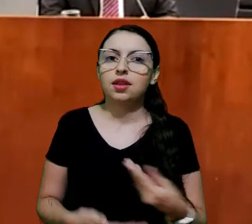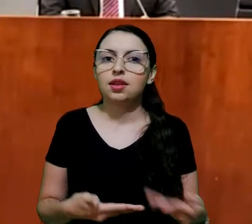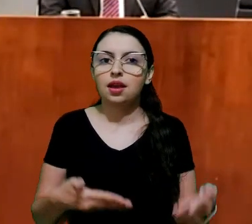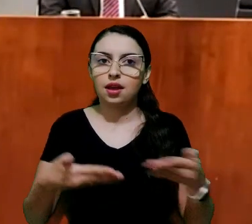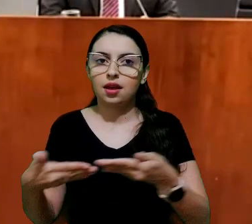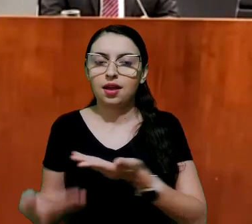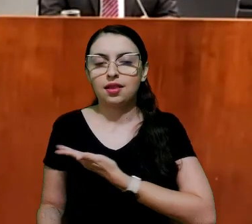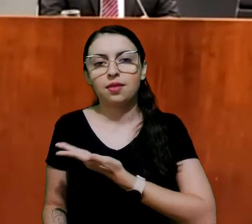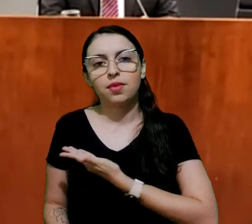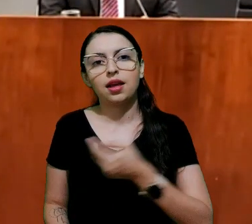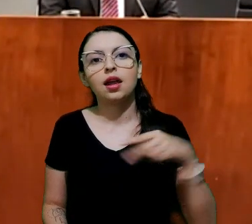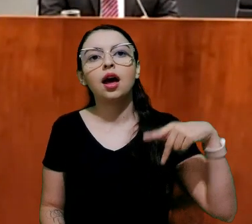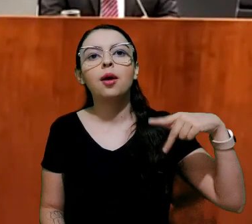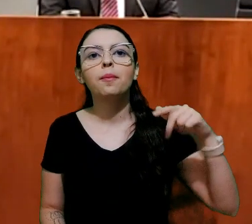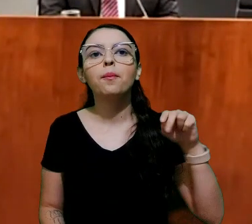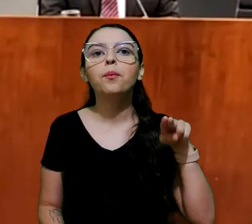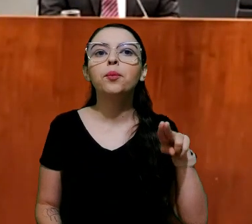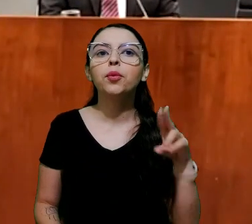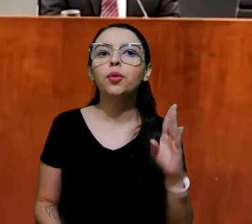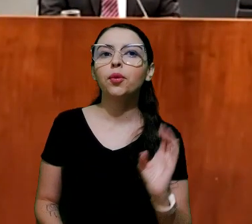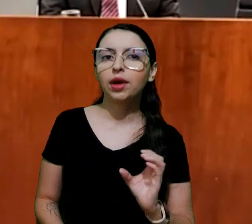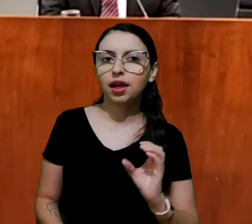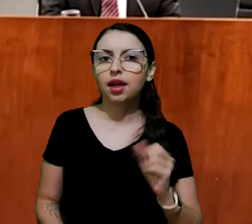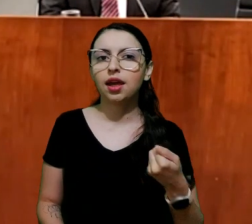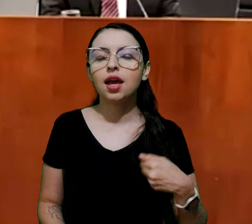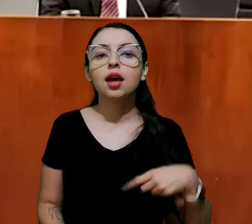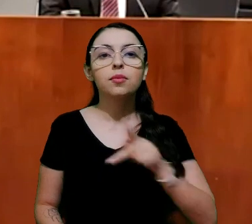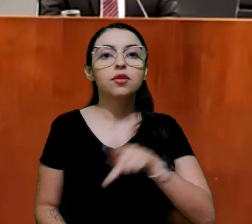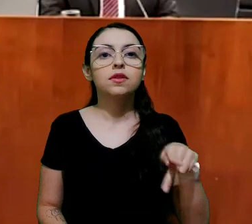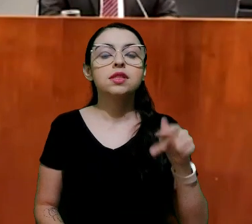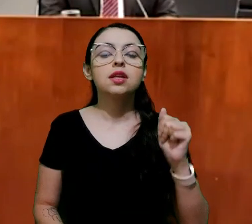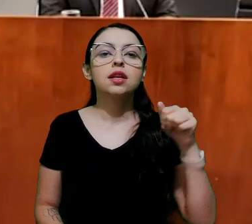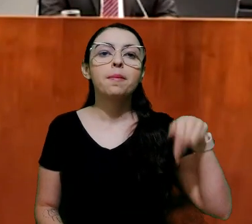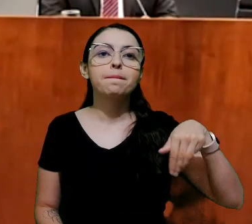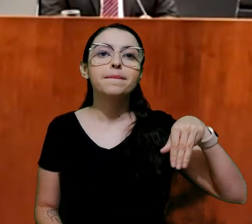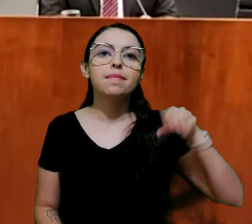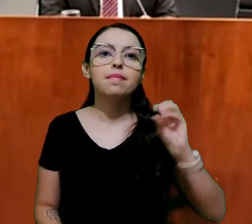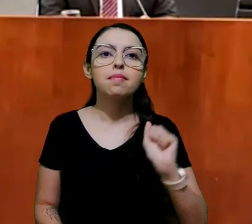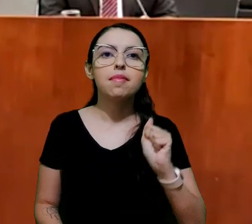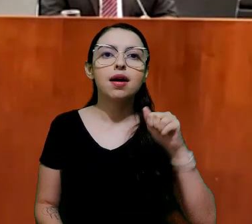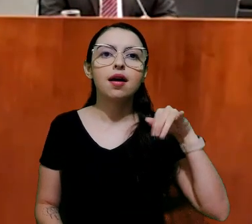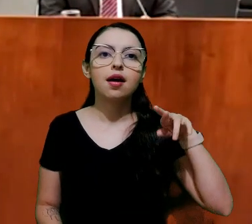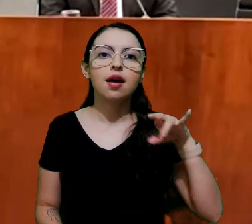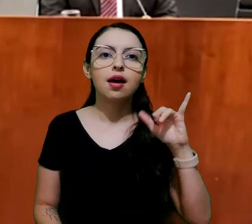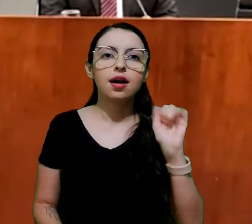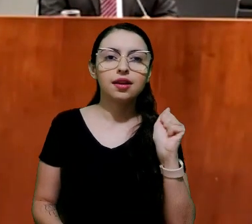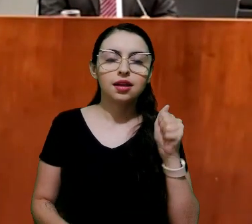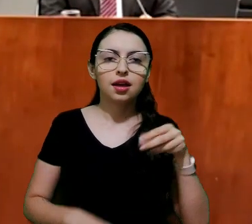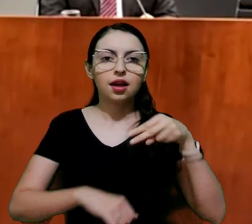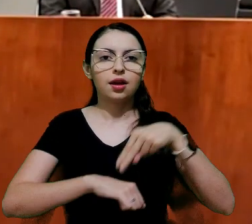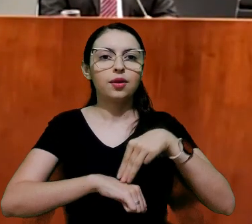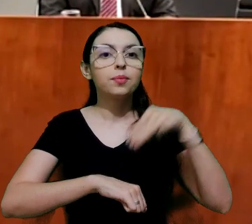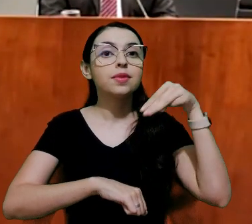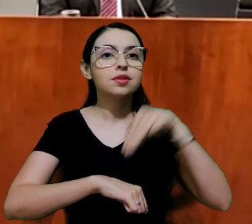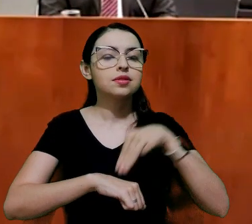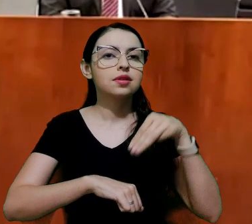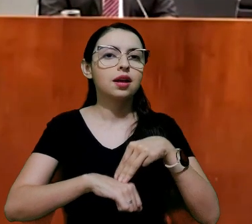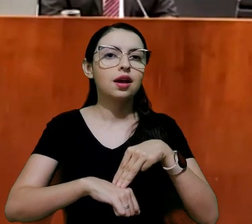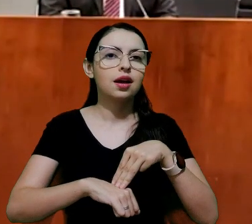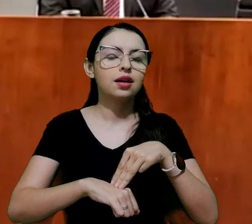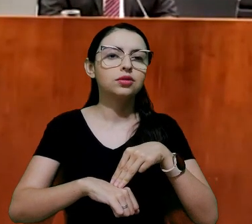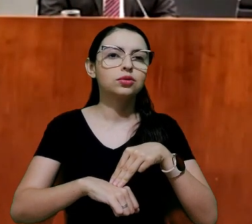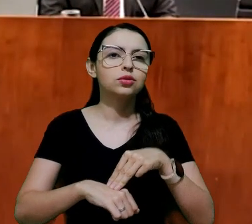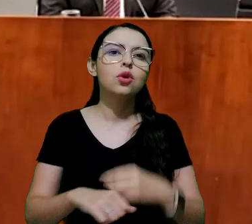professora Maria Helena Braceni. Fomos contemporâneos de mestrado, chegamos a fazer disciplinas juntos. O